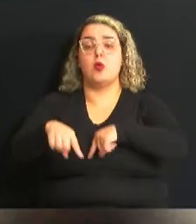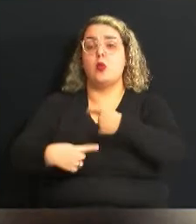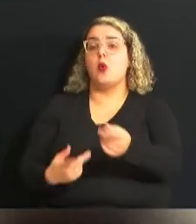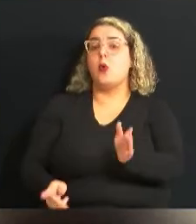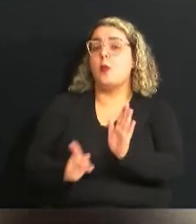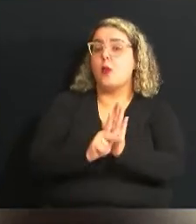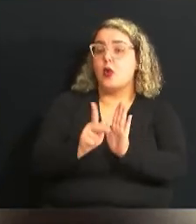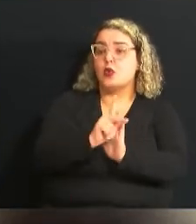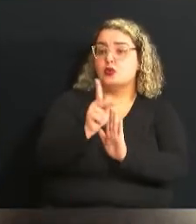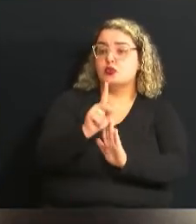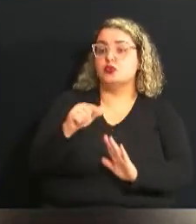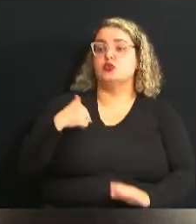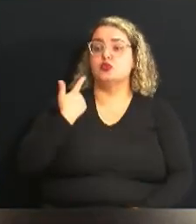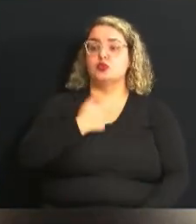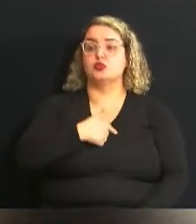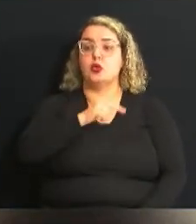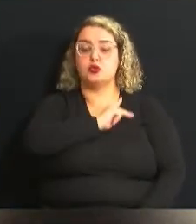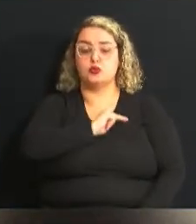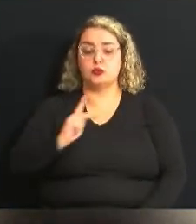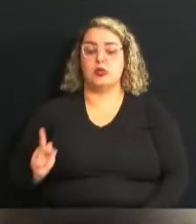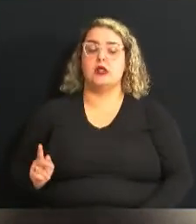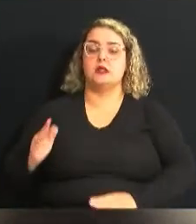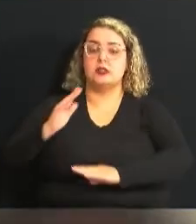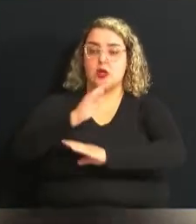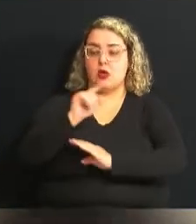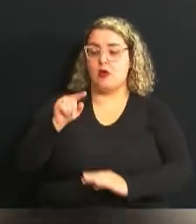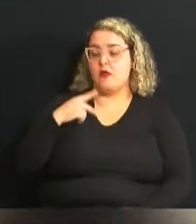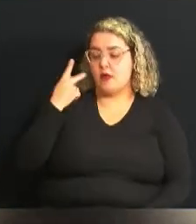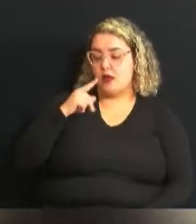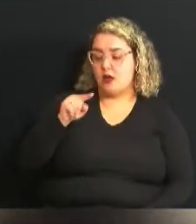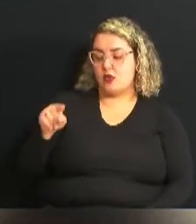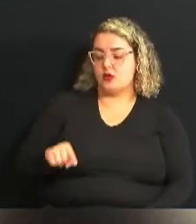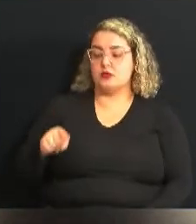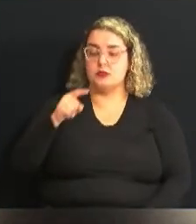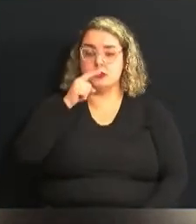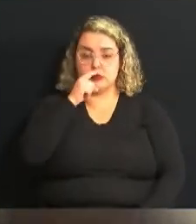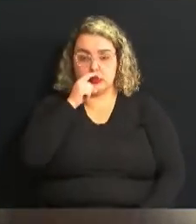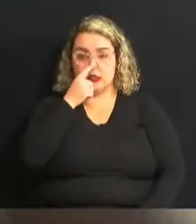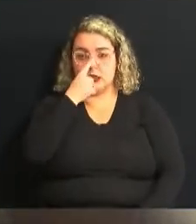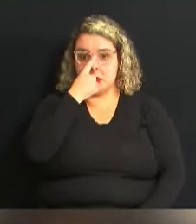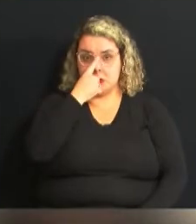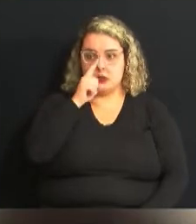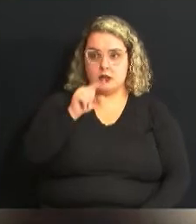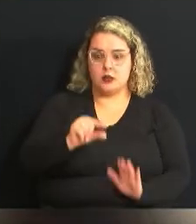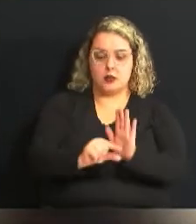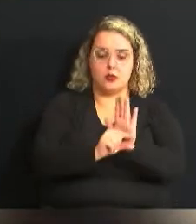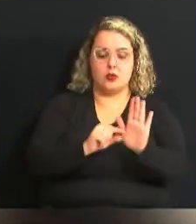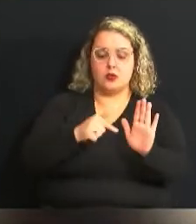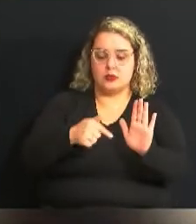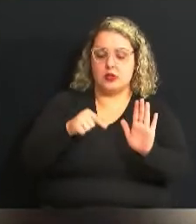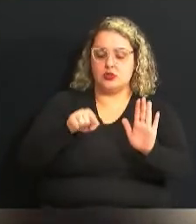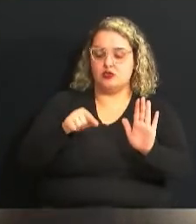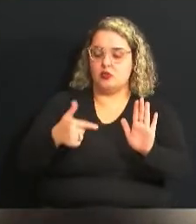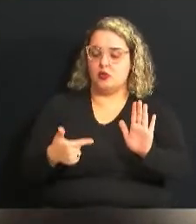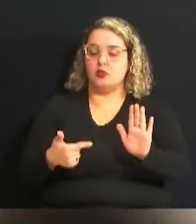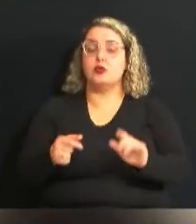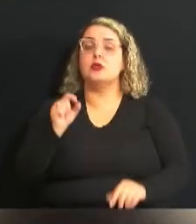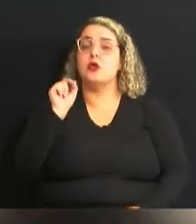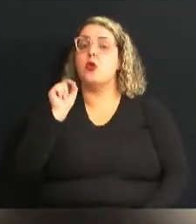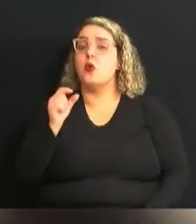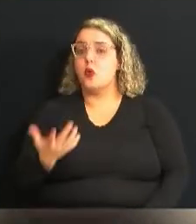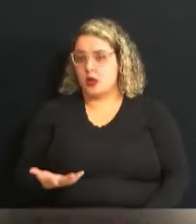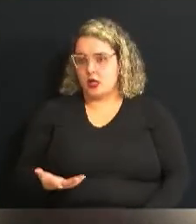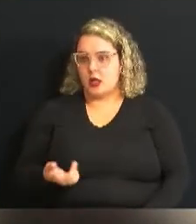do nosso presidente da casa, o vereador Zé Carlos, que é o item 7.2, que ele